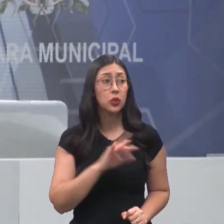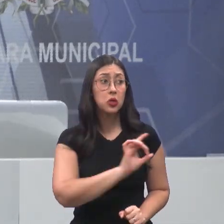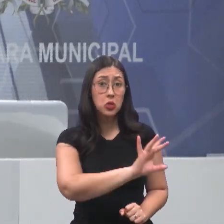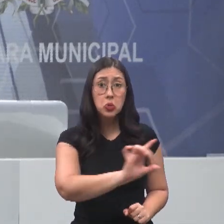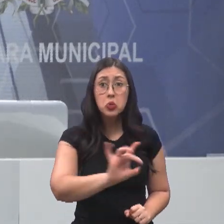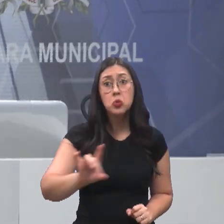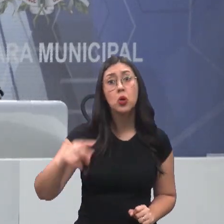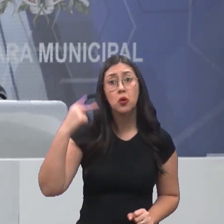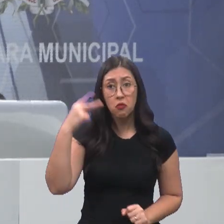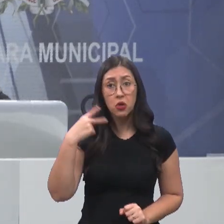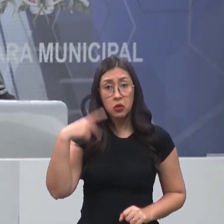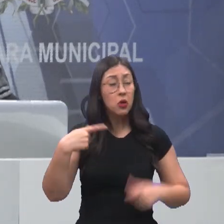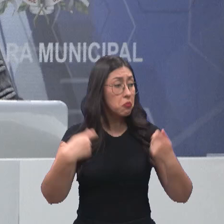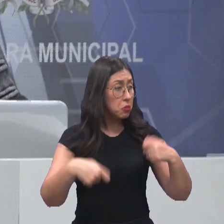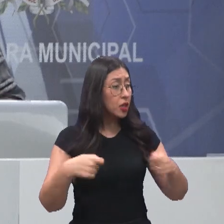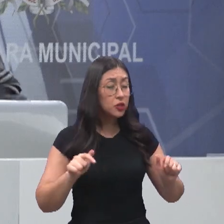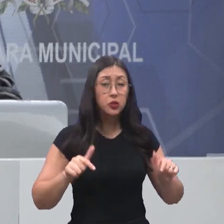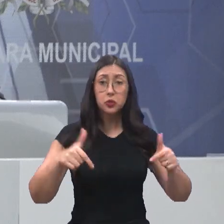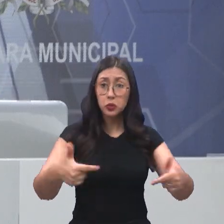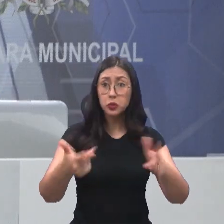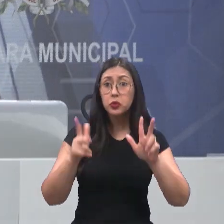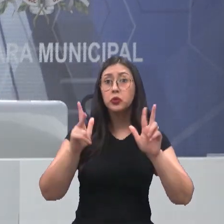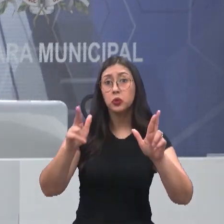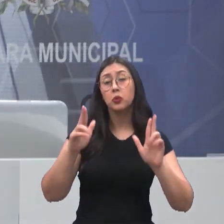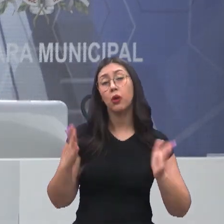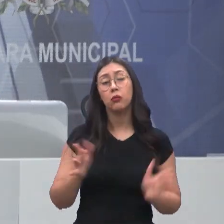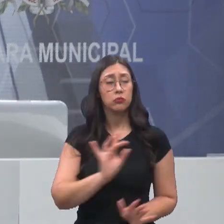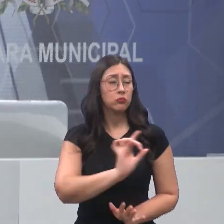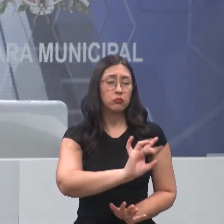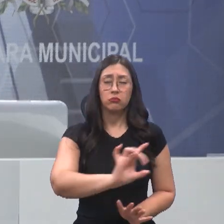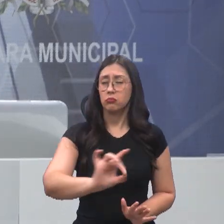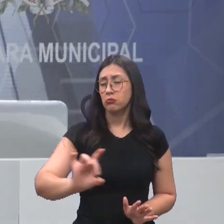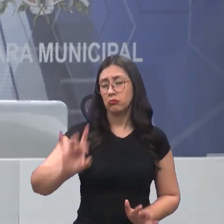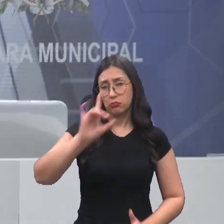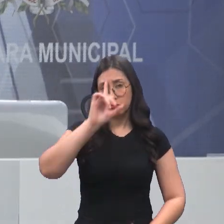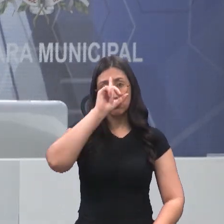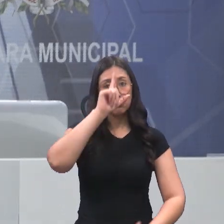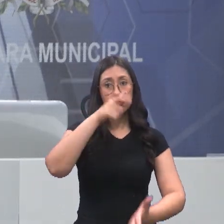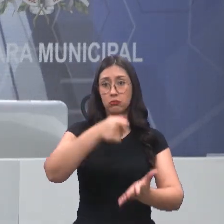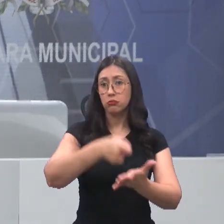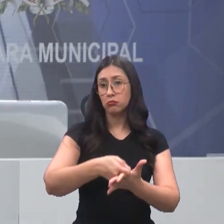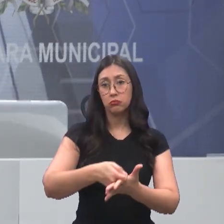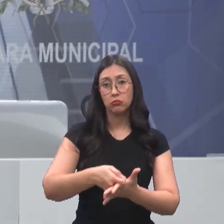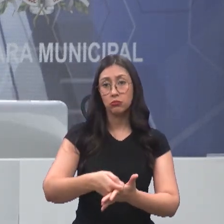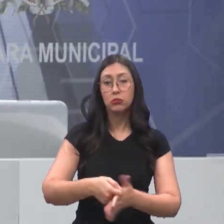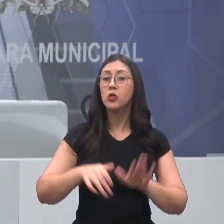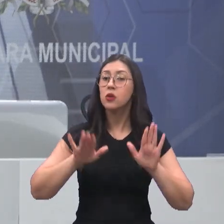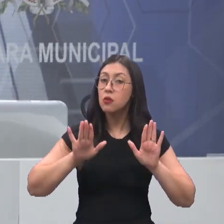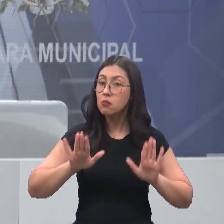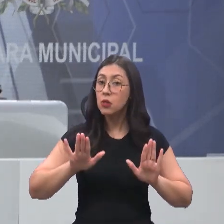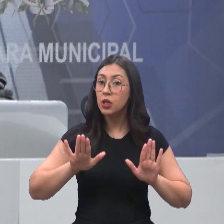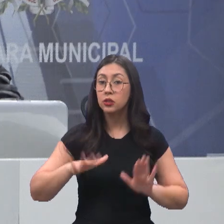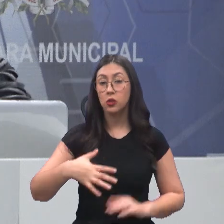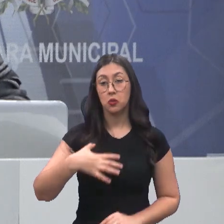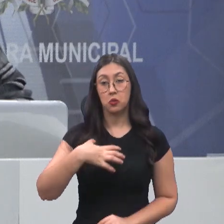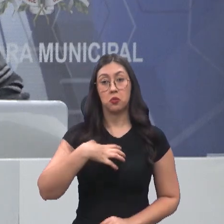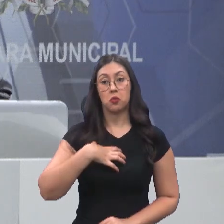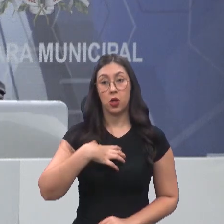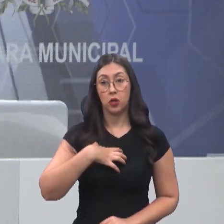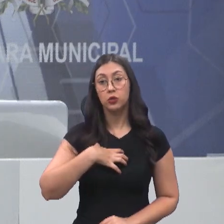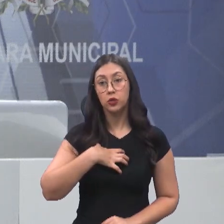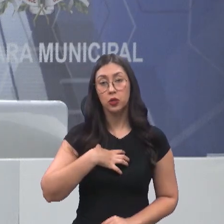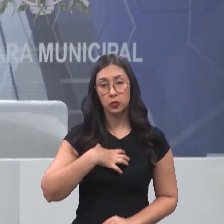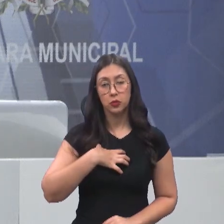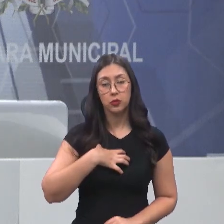sentirem atingidos deveriam também tomar a mesma postura. Claro que cabe a cada um a sua forma de atuação parlamentar, mas esta é a minha postura e será a minha